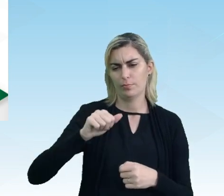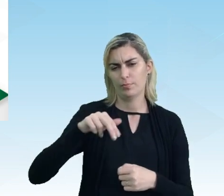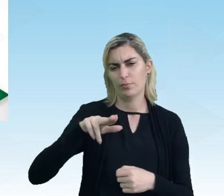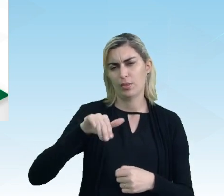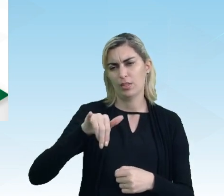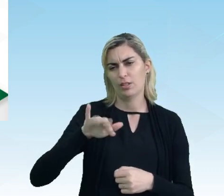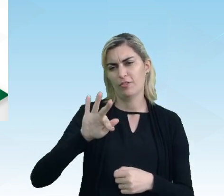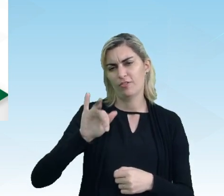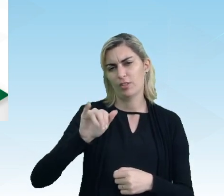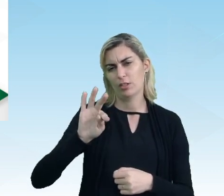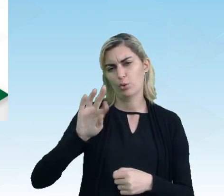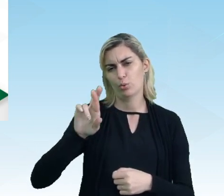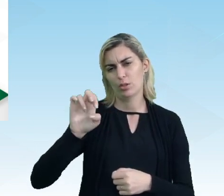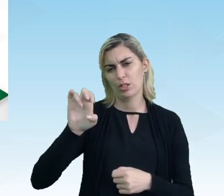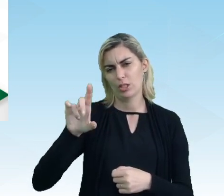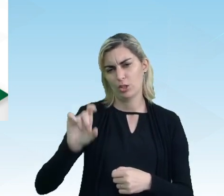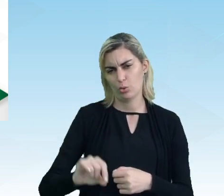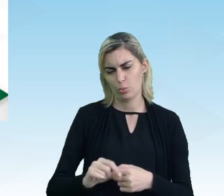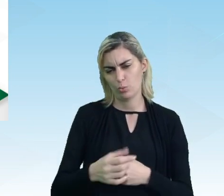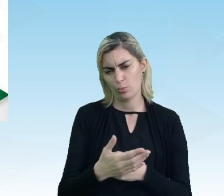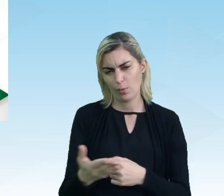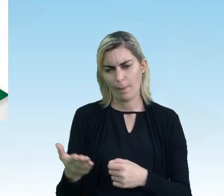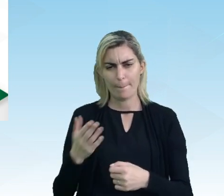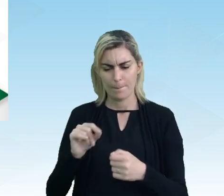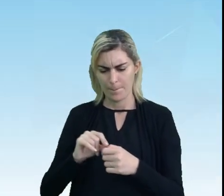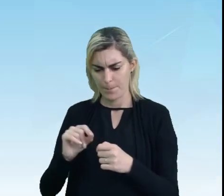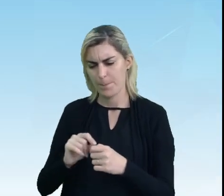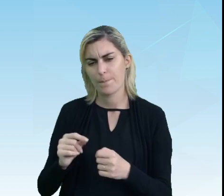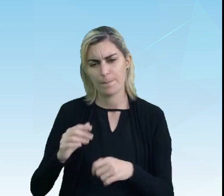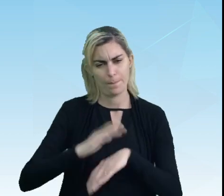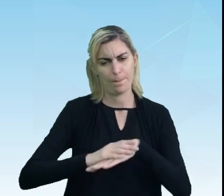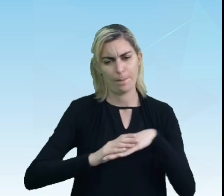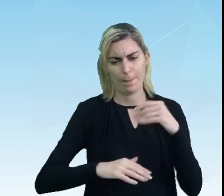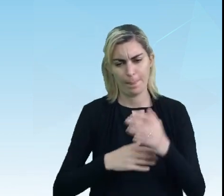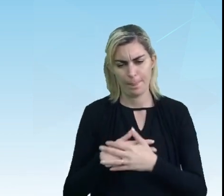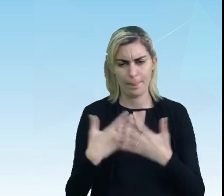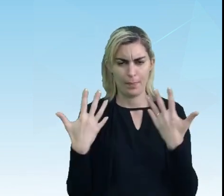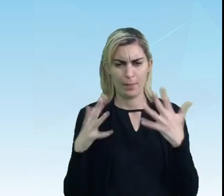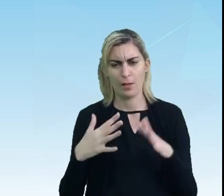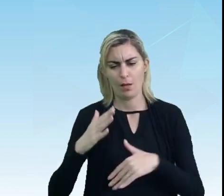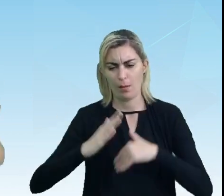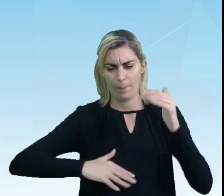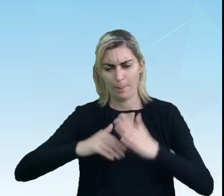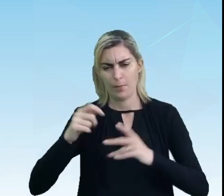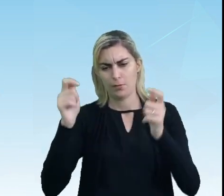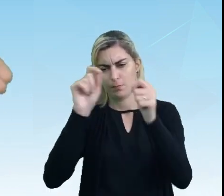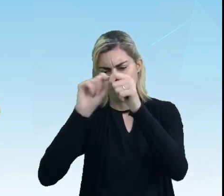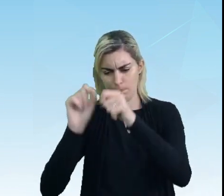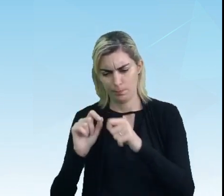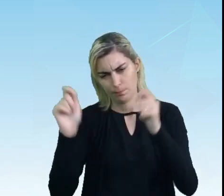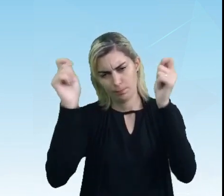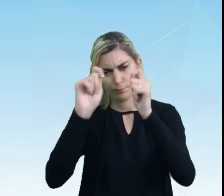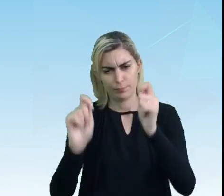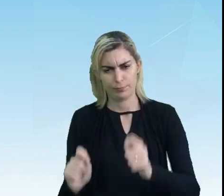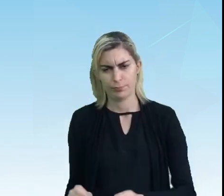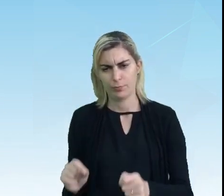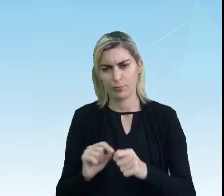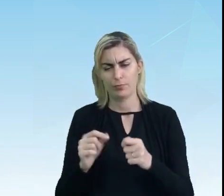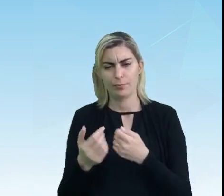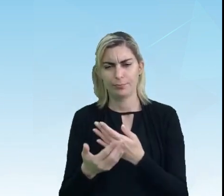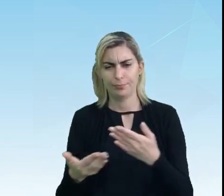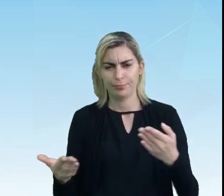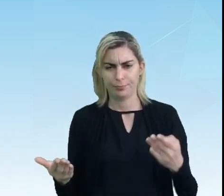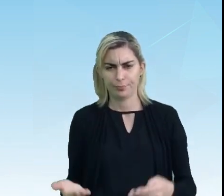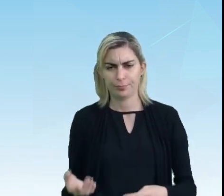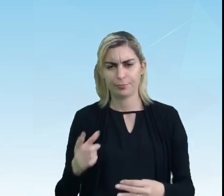manufatureiro, ou seja, tudo de modo de produção manual. Utilizava a capacidade artesanal daquele que produzia. Então, era